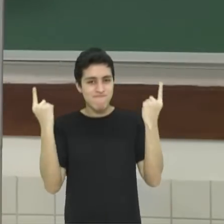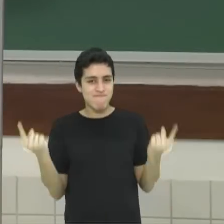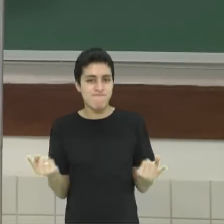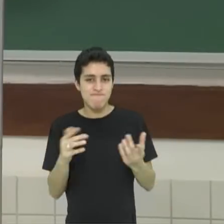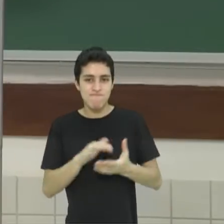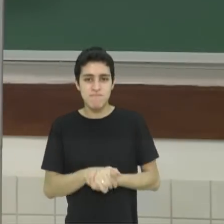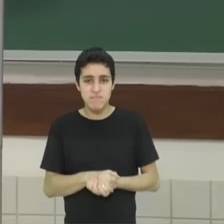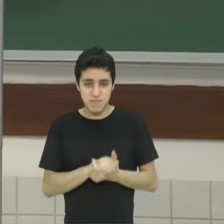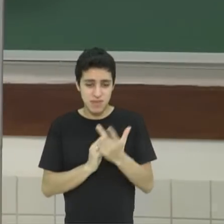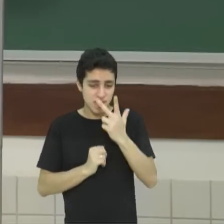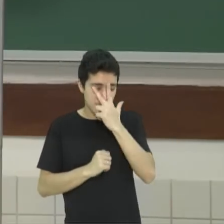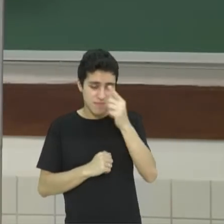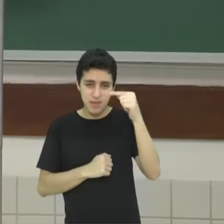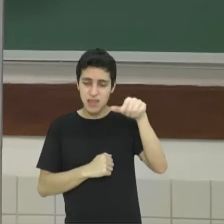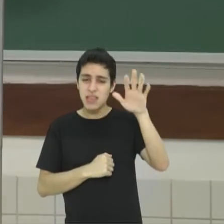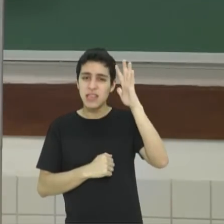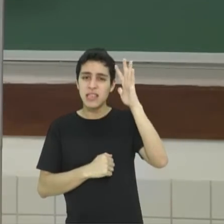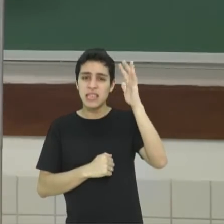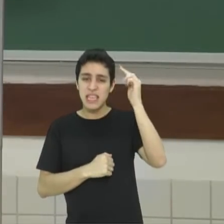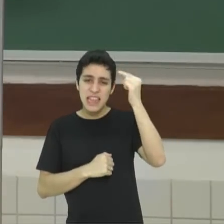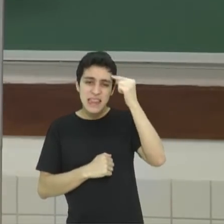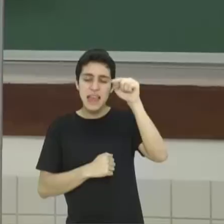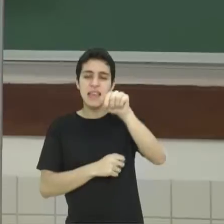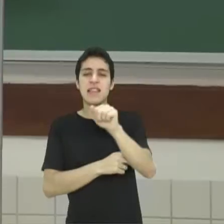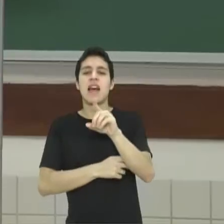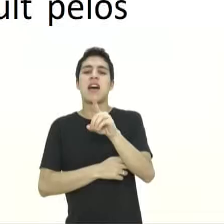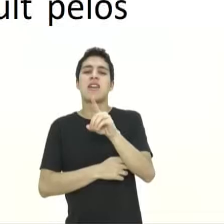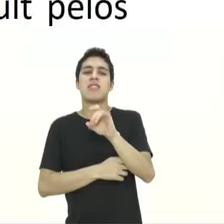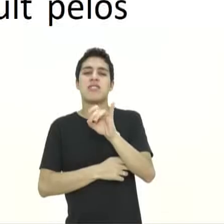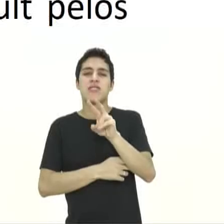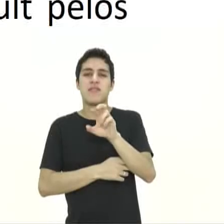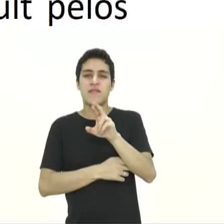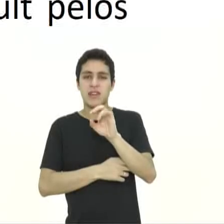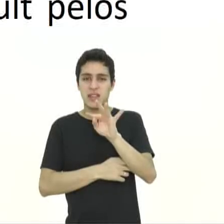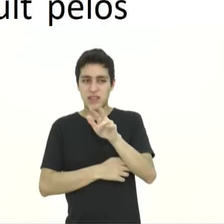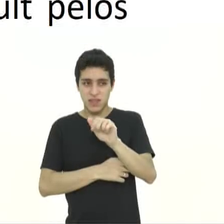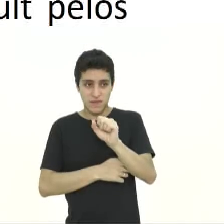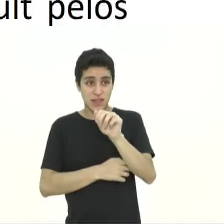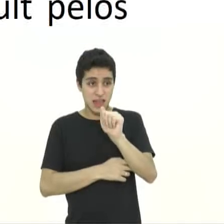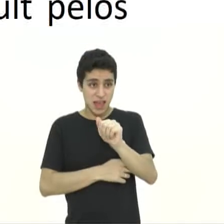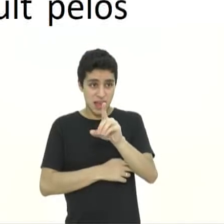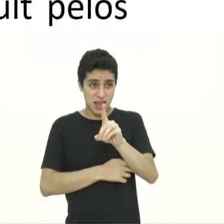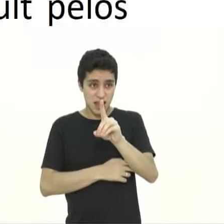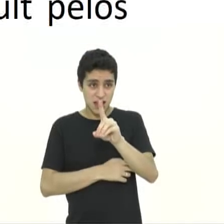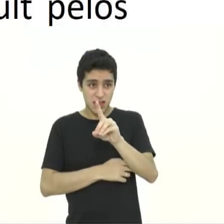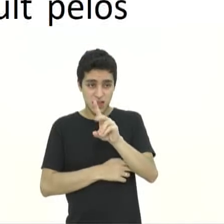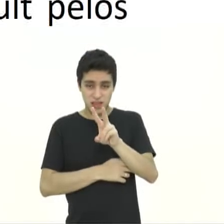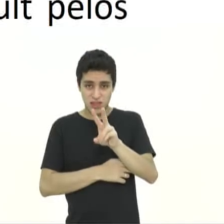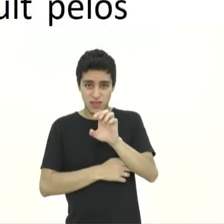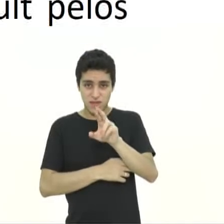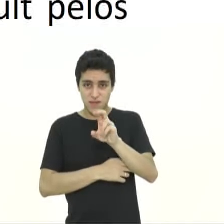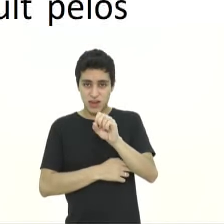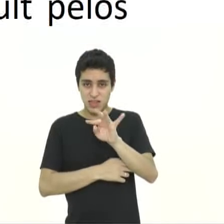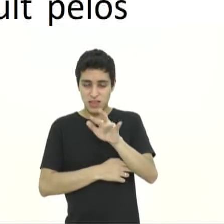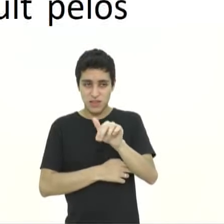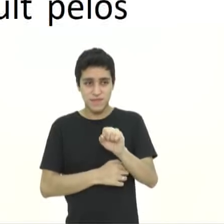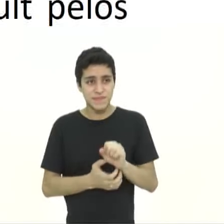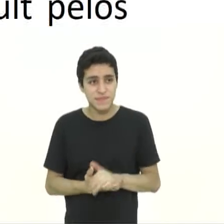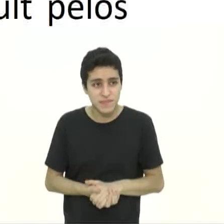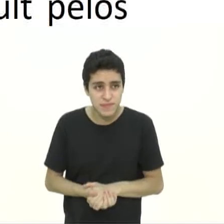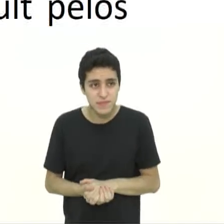opositivas ou são ideias adversativas. Vamos ver. No exercício número 1,